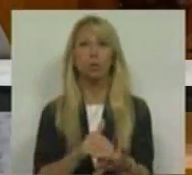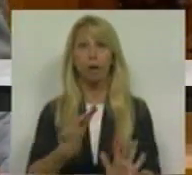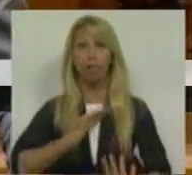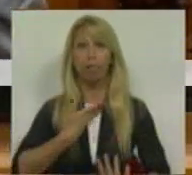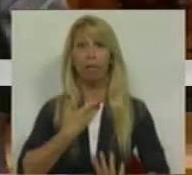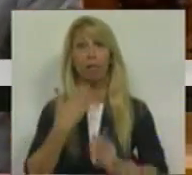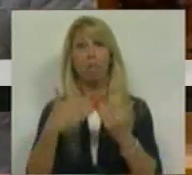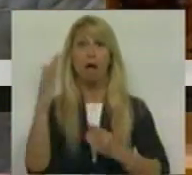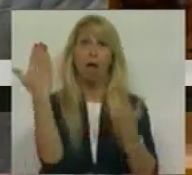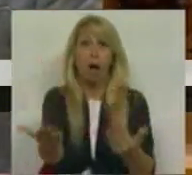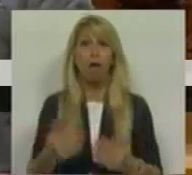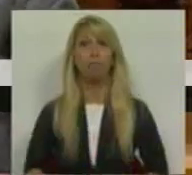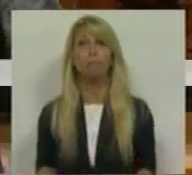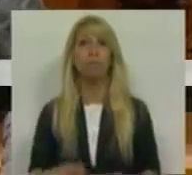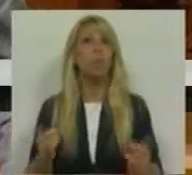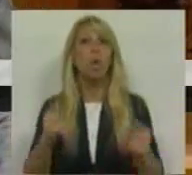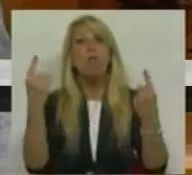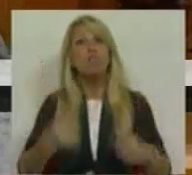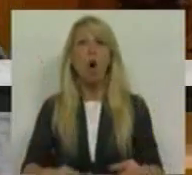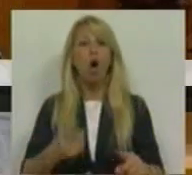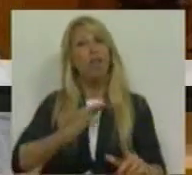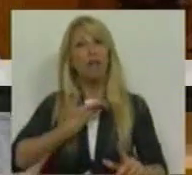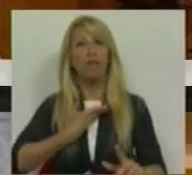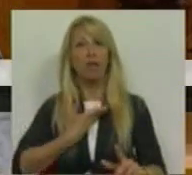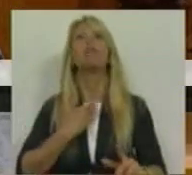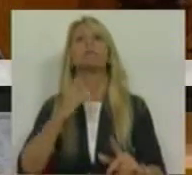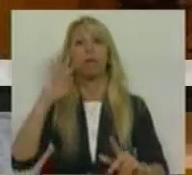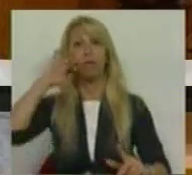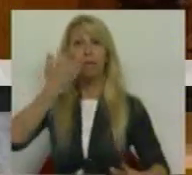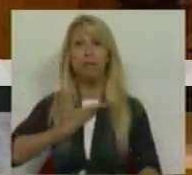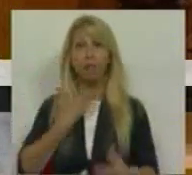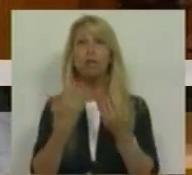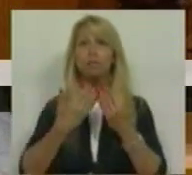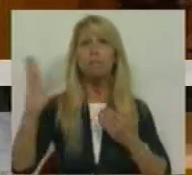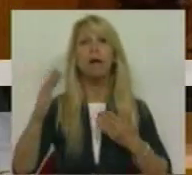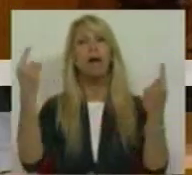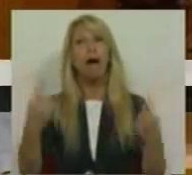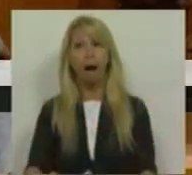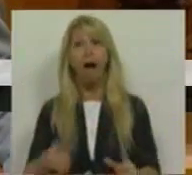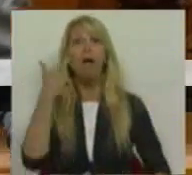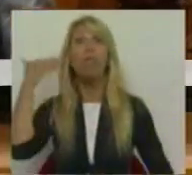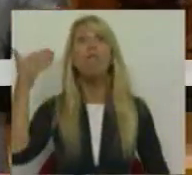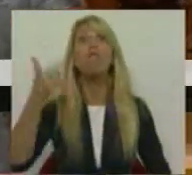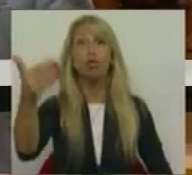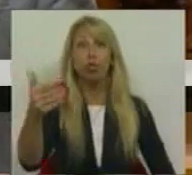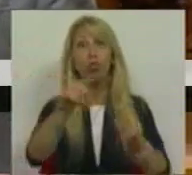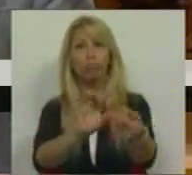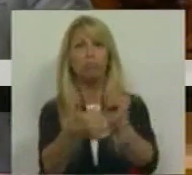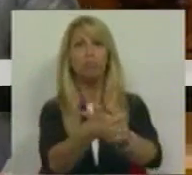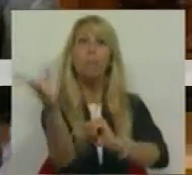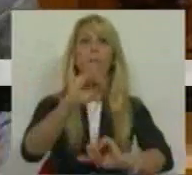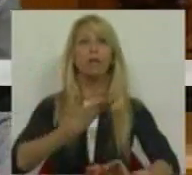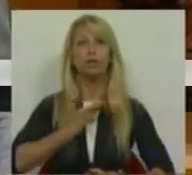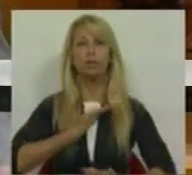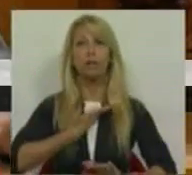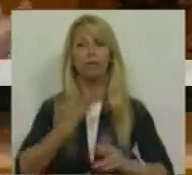dívida. Não só mais dívida, temos mais déficit. Exatamente aquele déficit que no futuro será mais dívida e que, curiosamente,